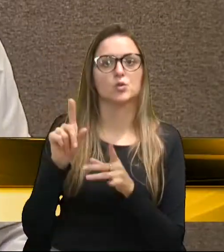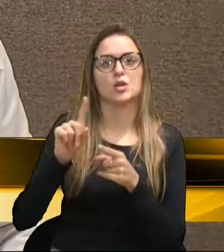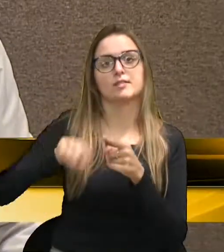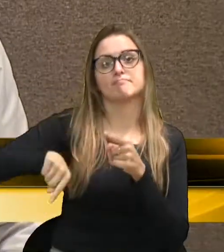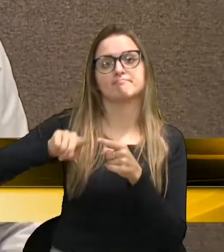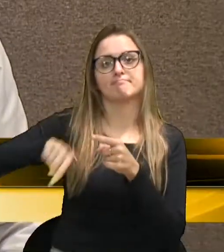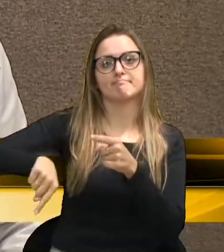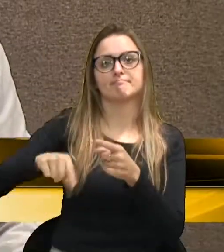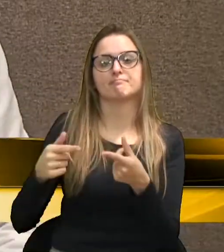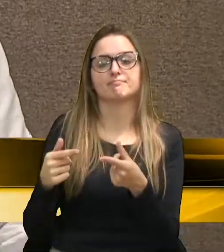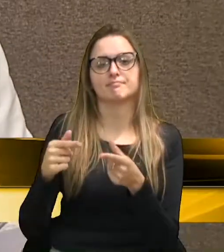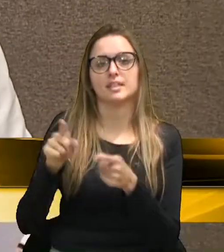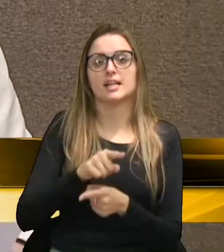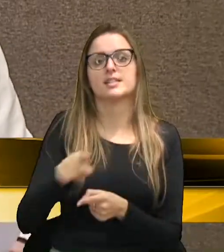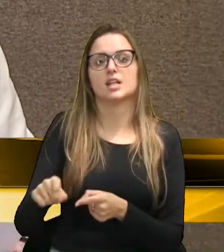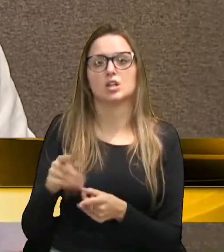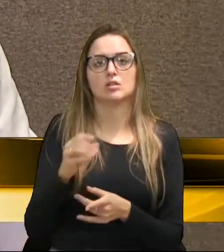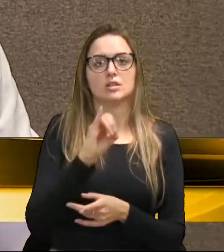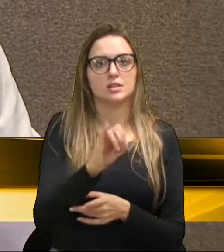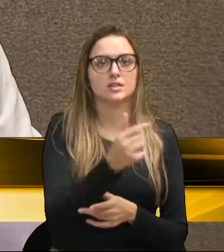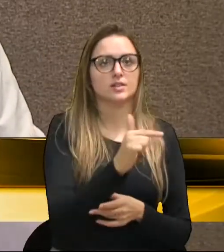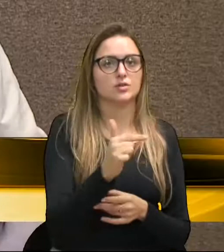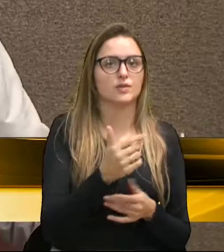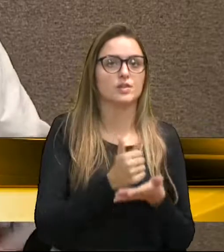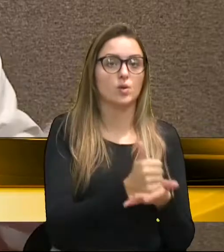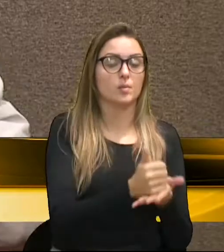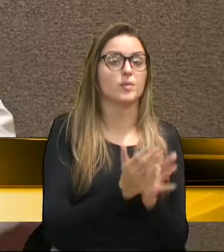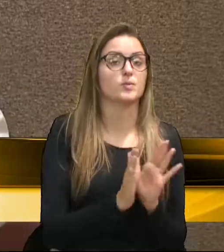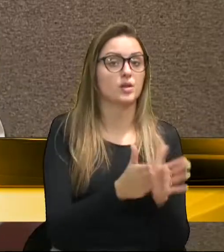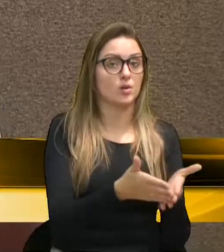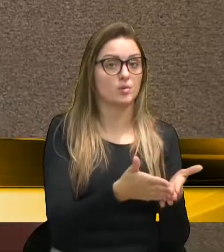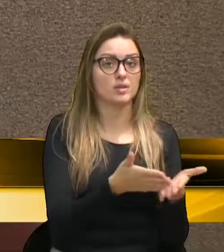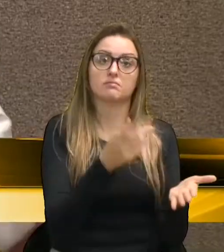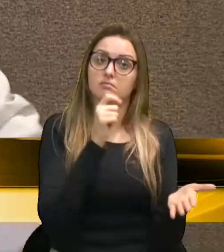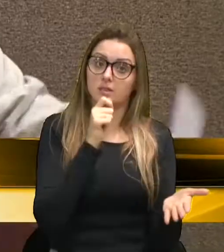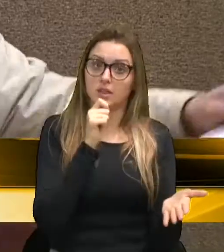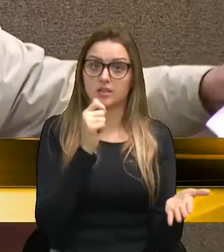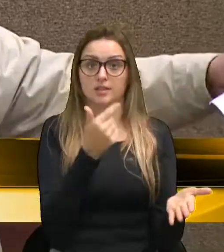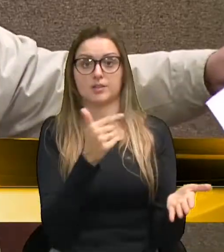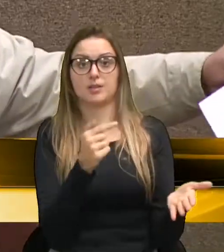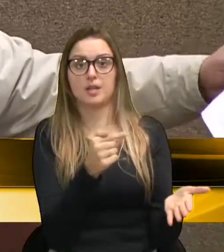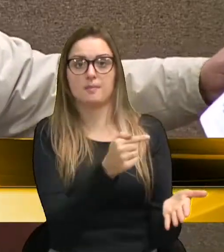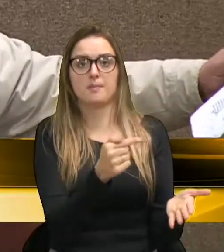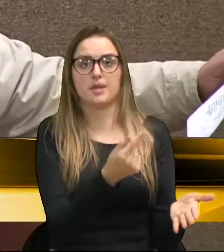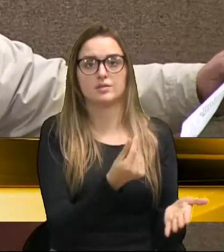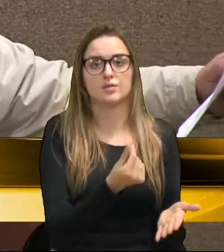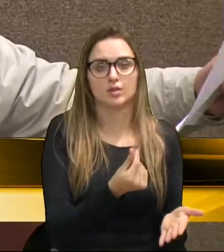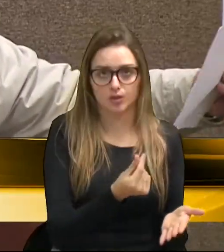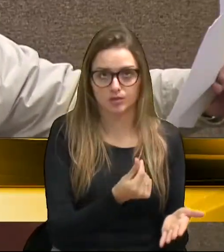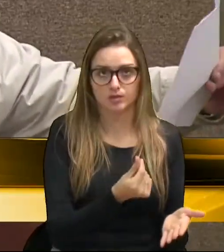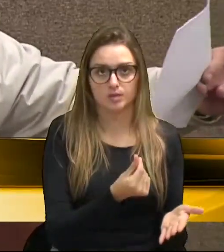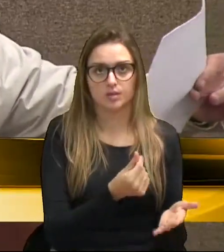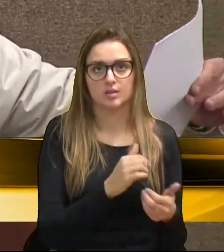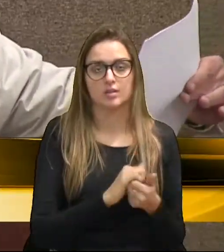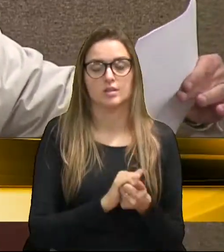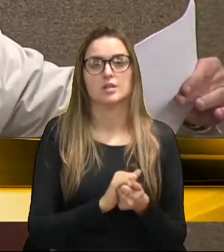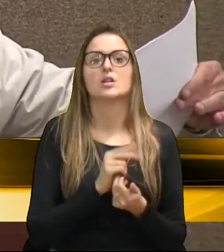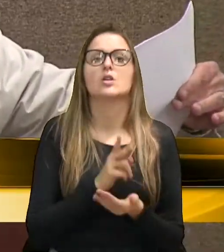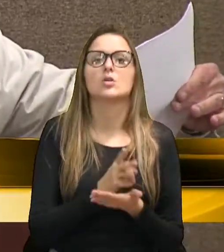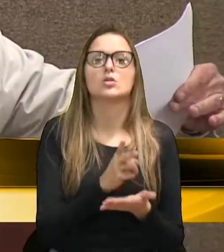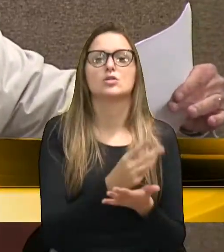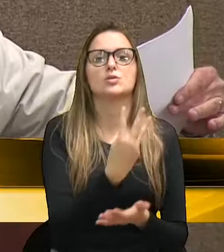ignorou. E se não fossem nossos colegas, e ainda não seria diminuído. E ainda assim, senhor presidente,